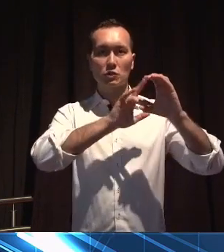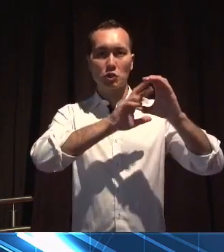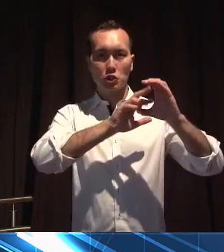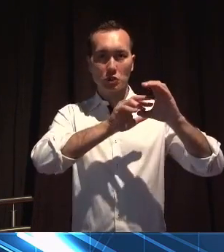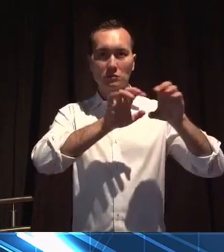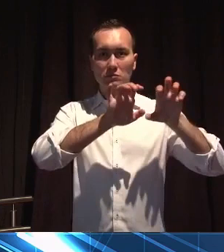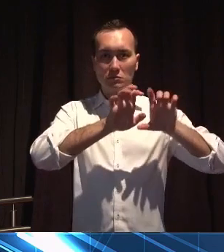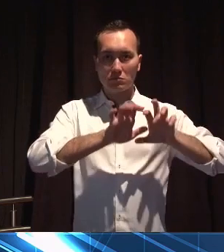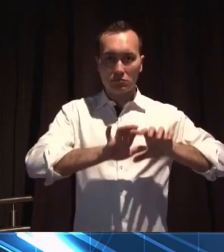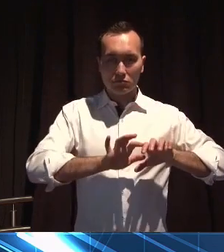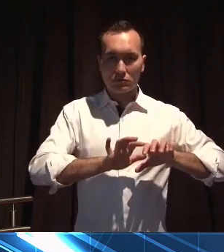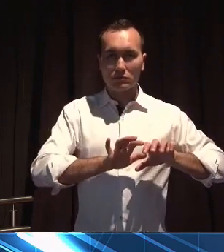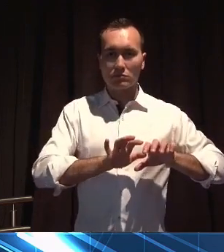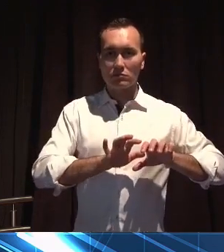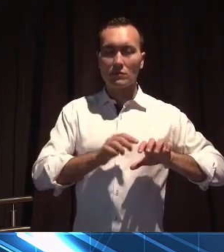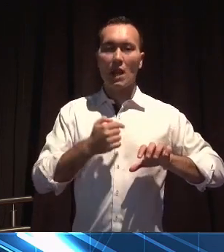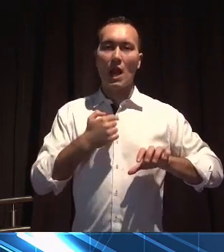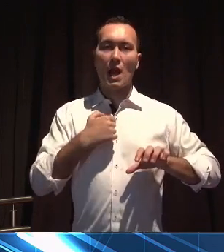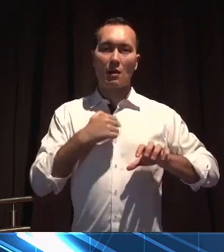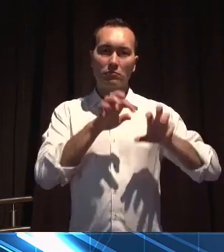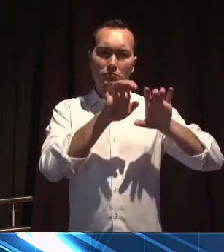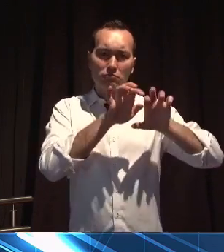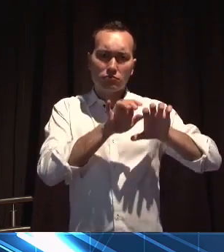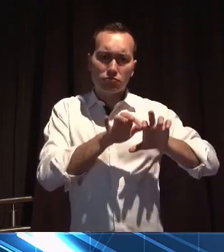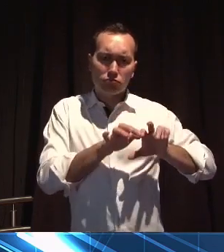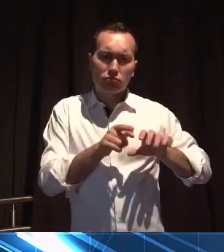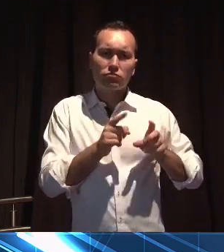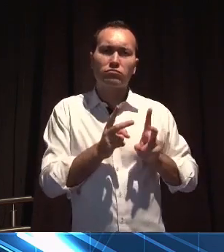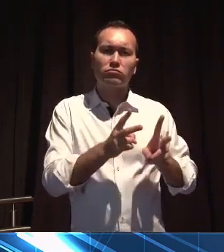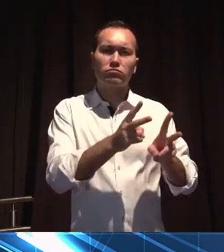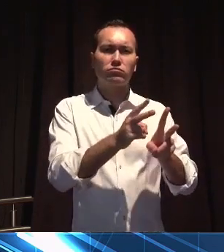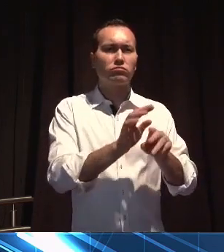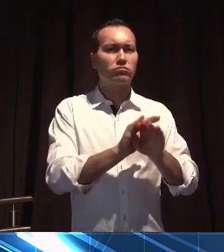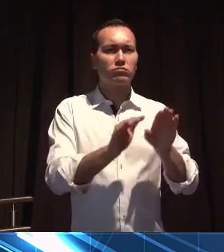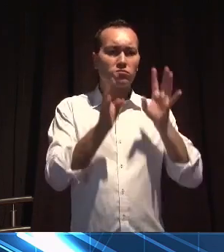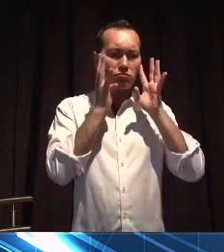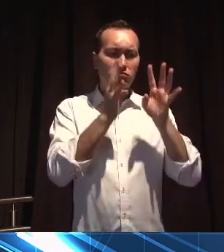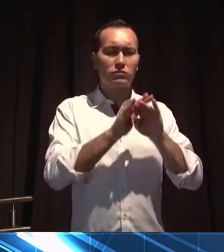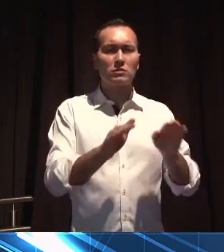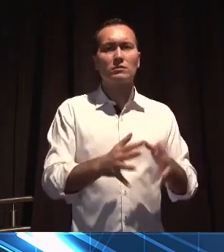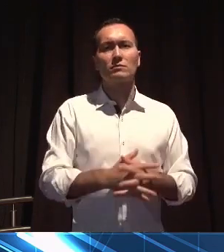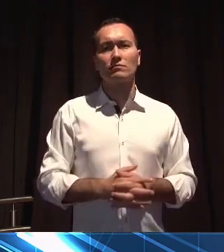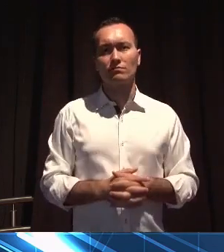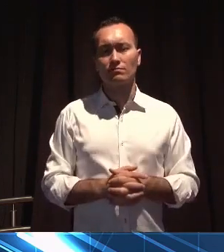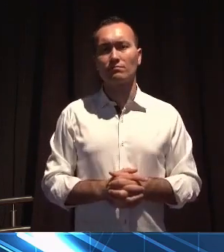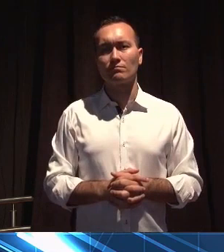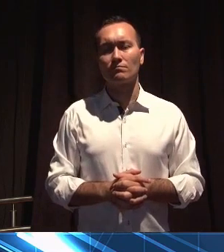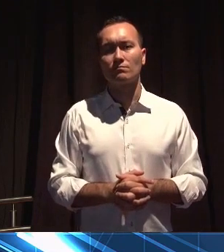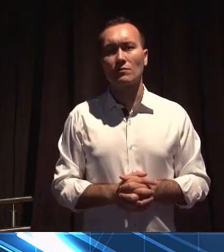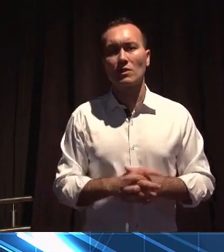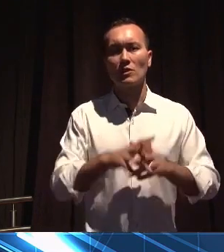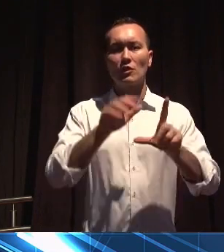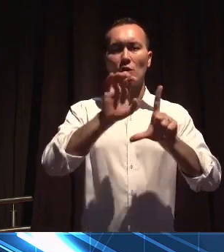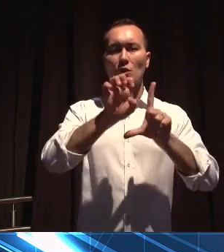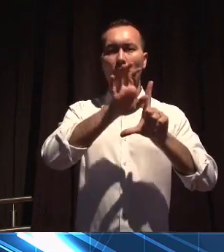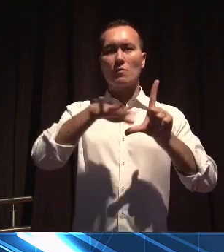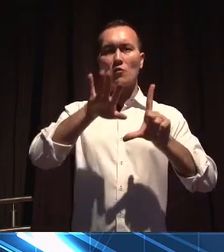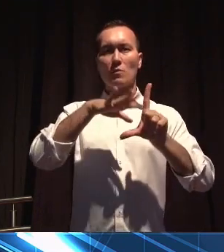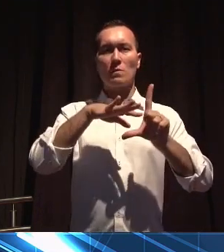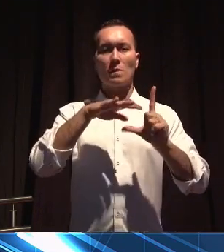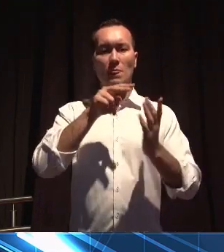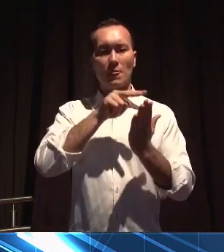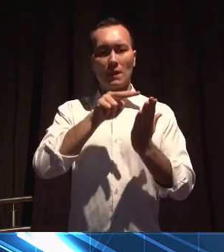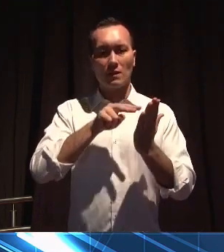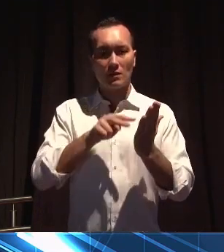e aí né Tipo o estatísticas seria um outro já eles só enxergaria o e-book só para leitura e os capítulos só para